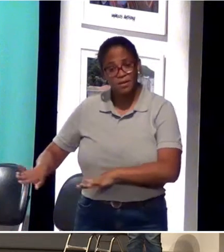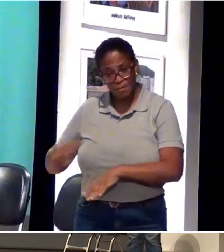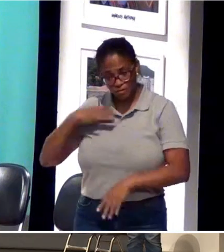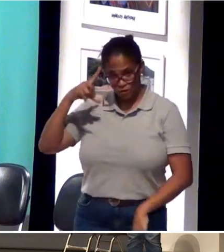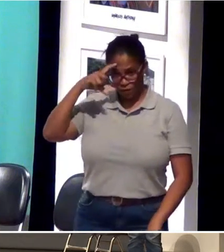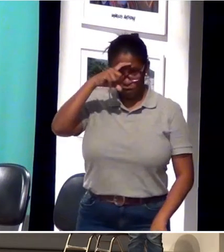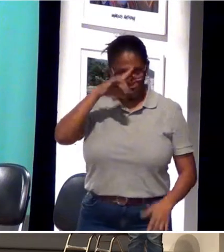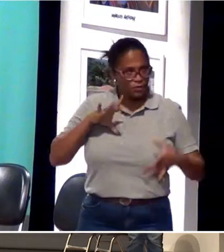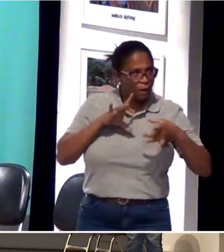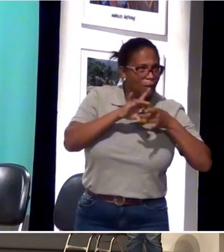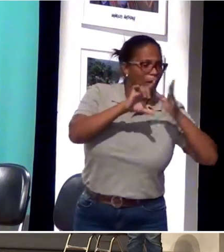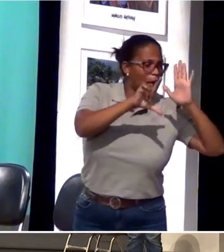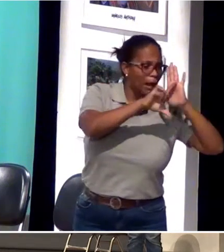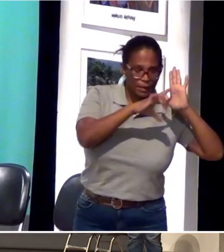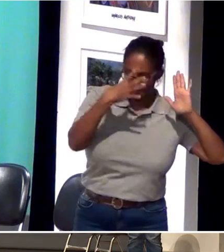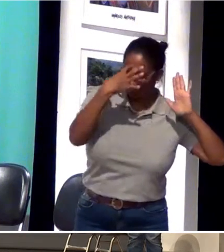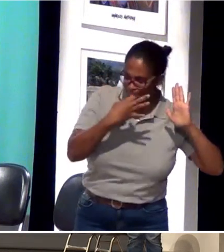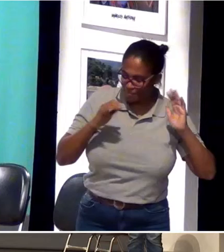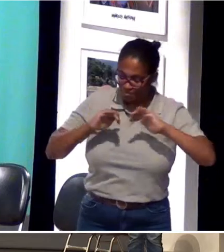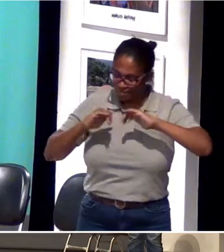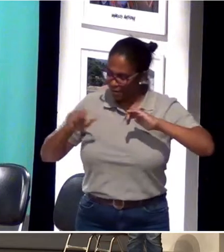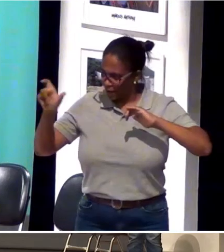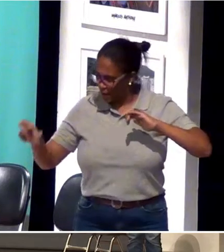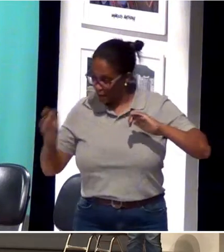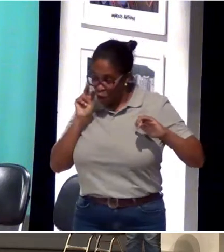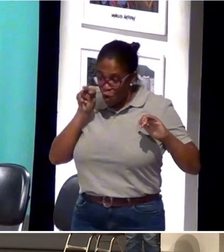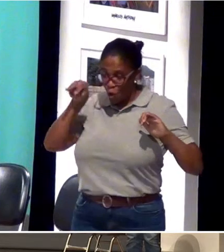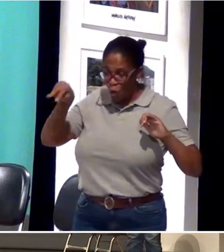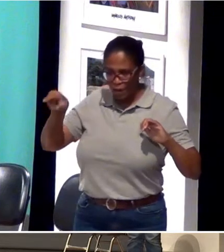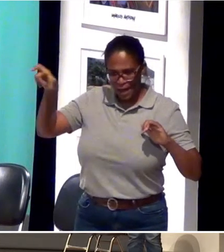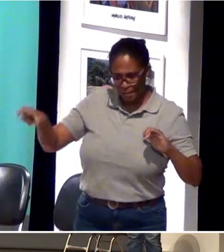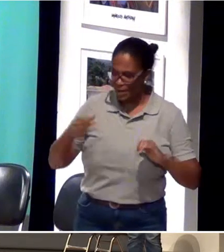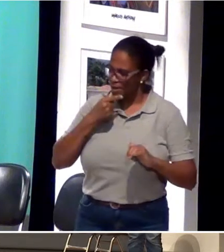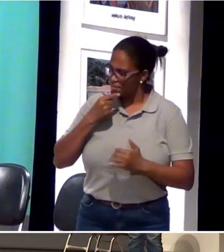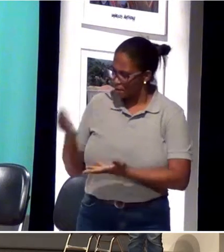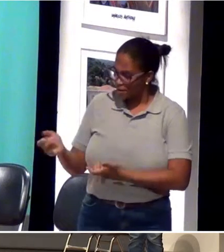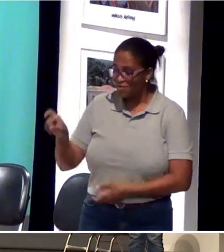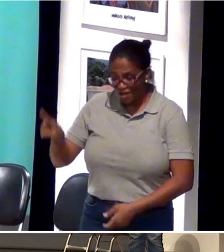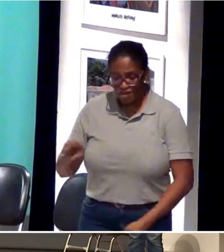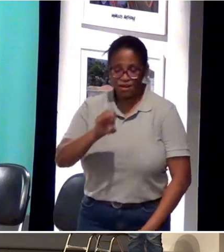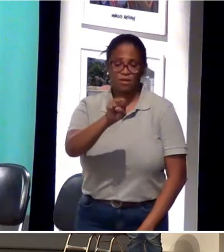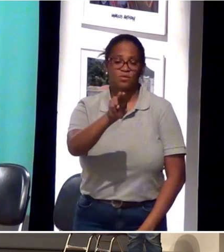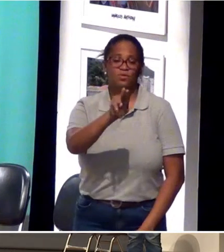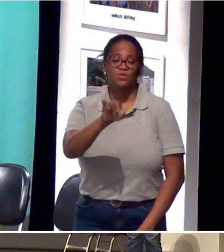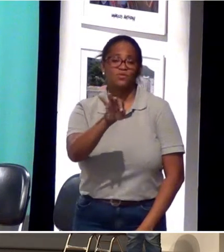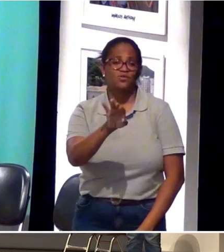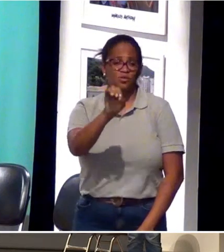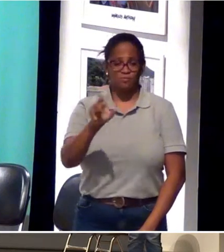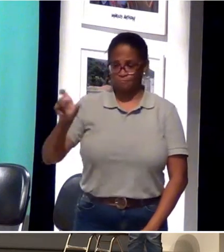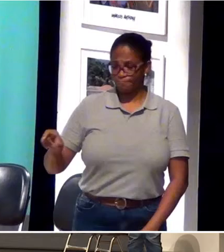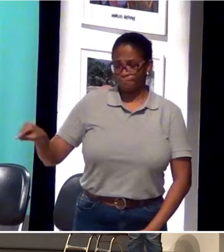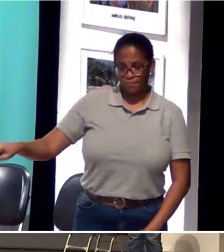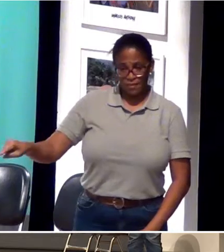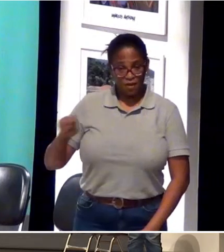colocar só na letra da lei, é a gente poder olhar para esse menino e entender esse menino como um sujeito. Quando você